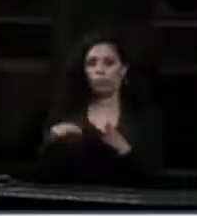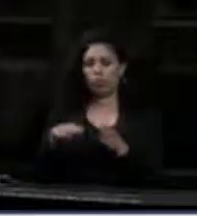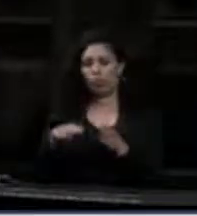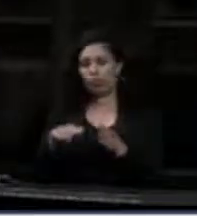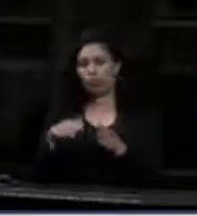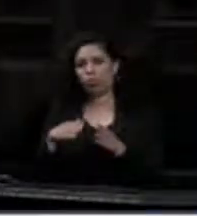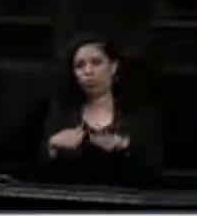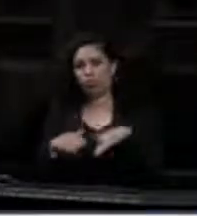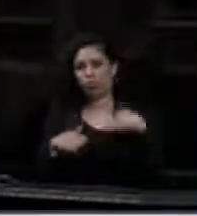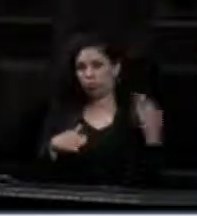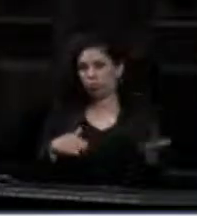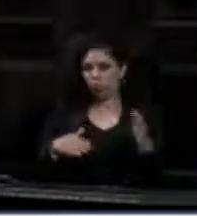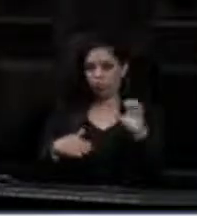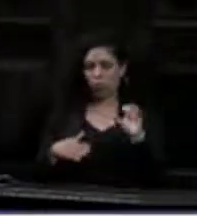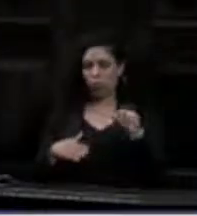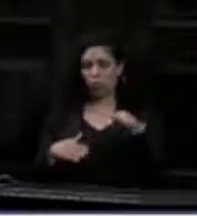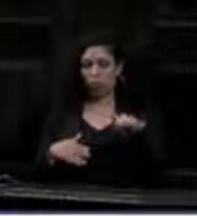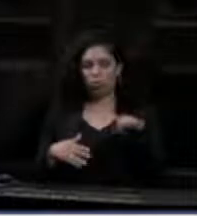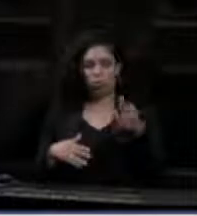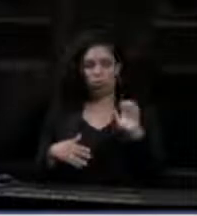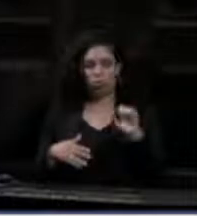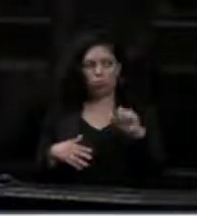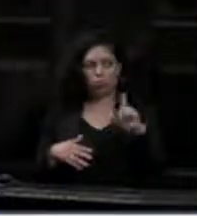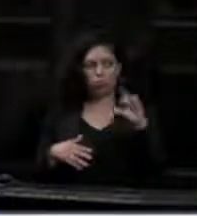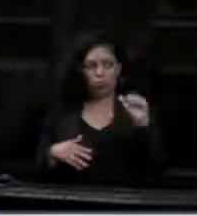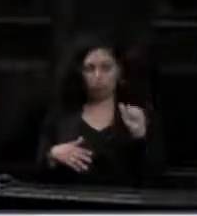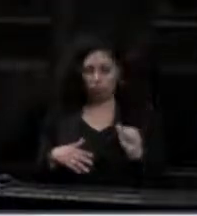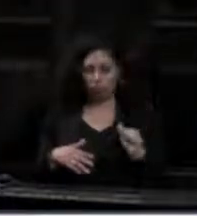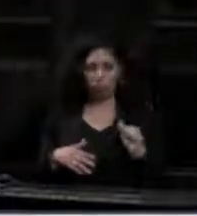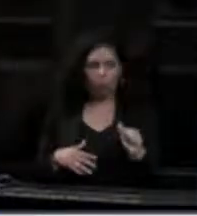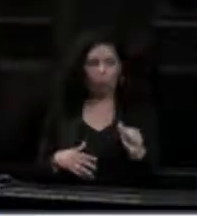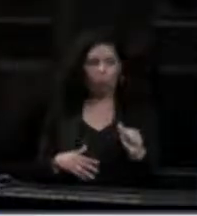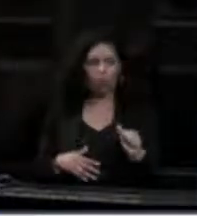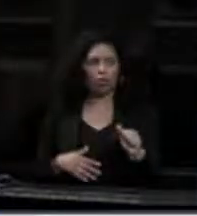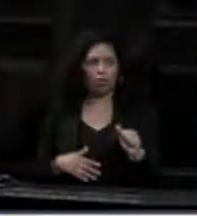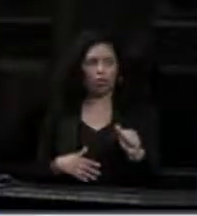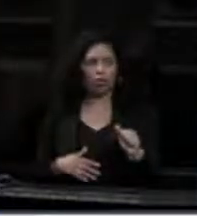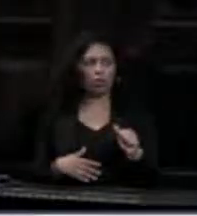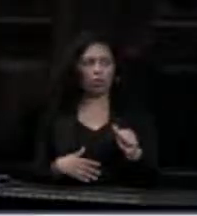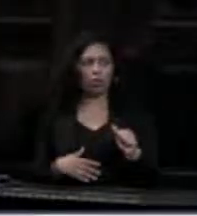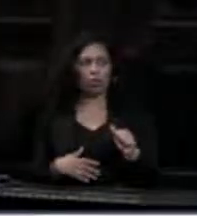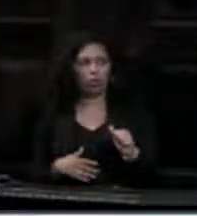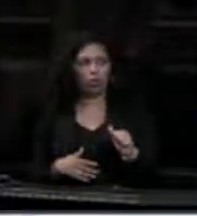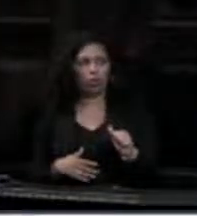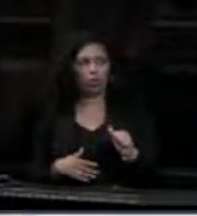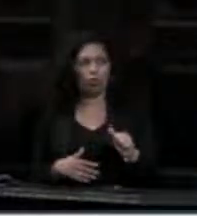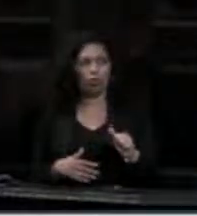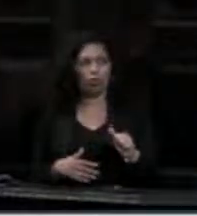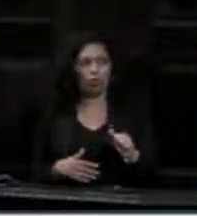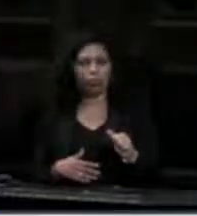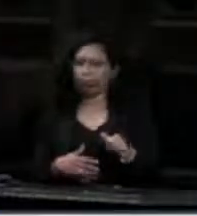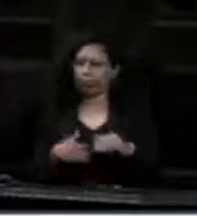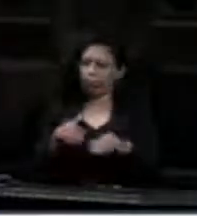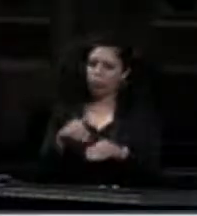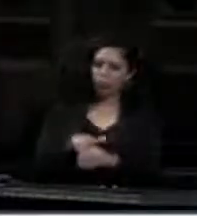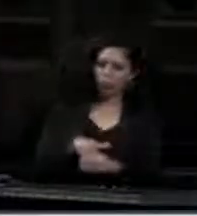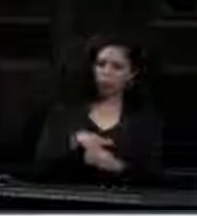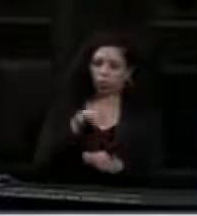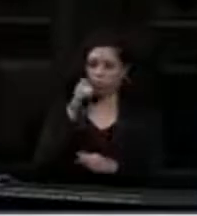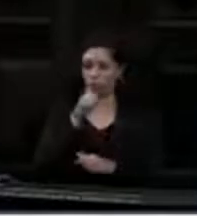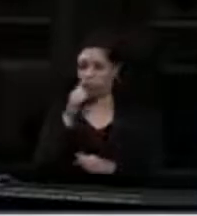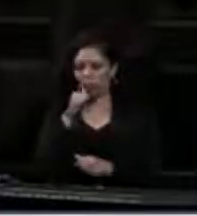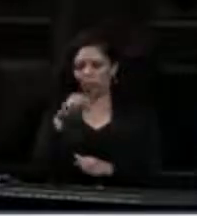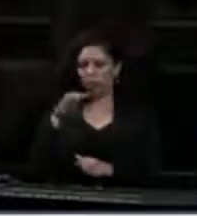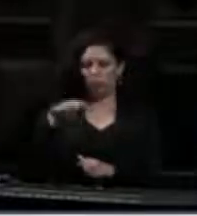bolo algum voto da marina algum voto perdido